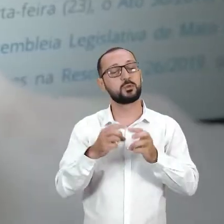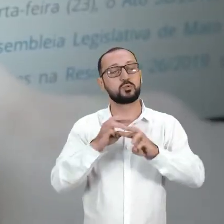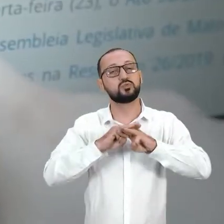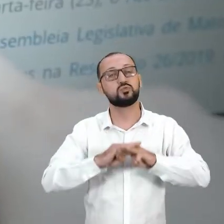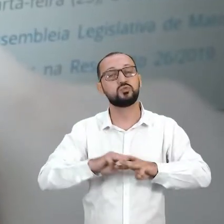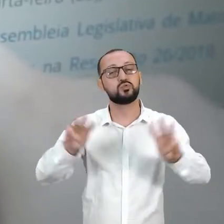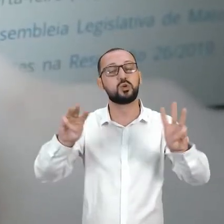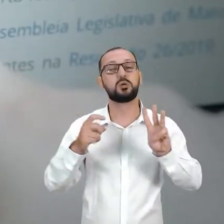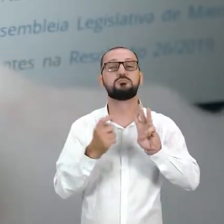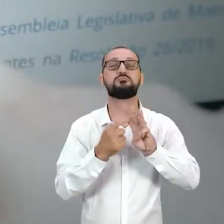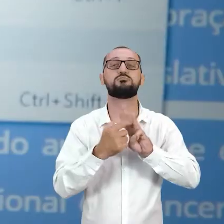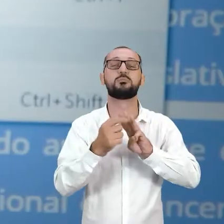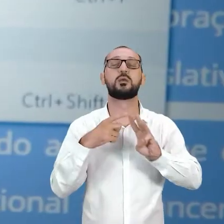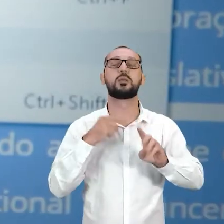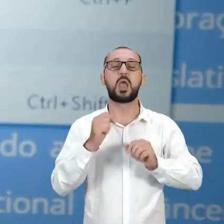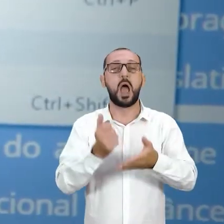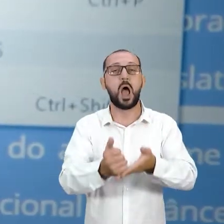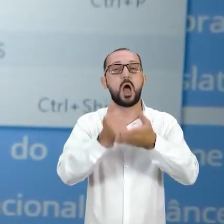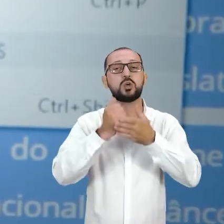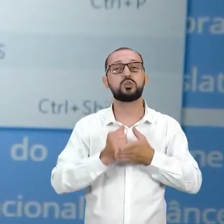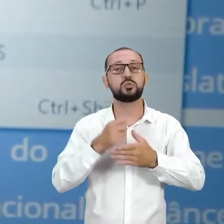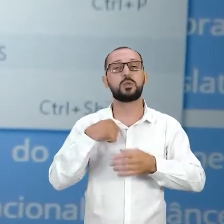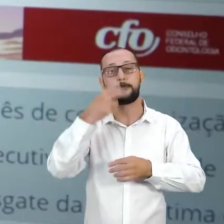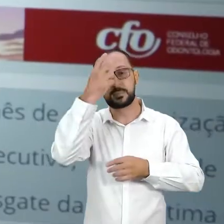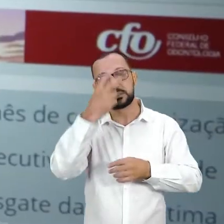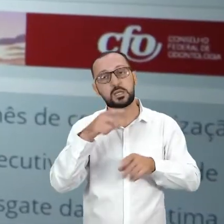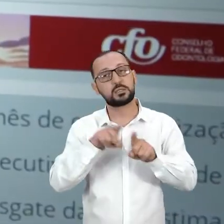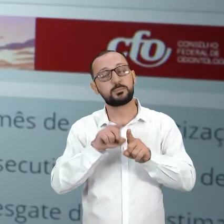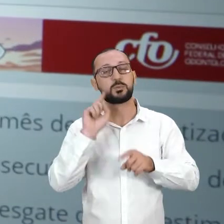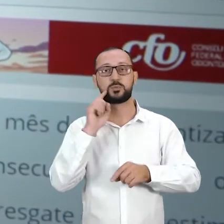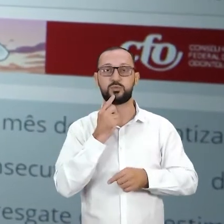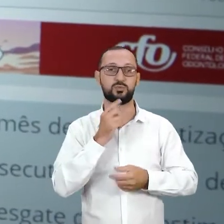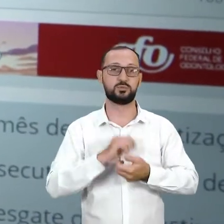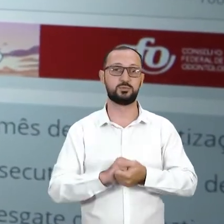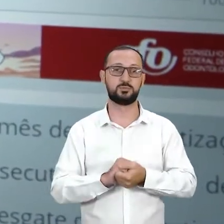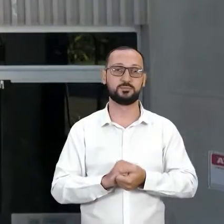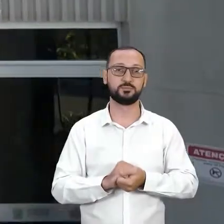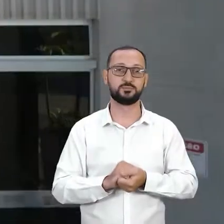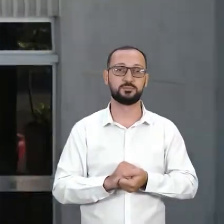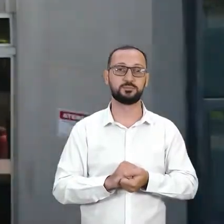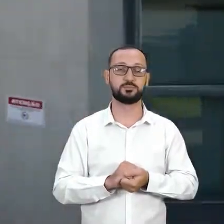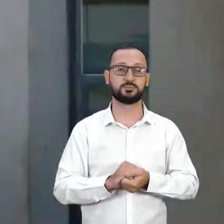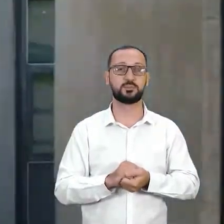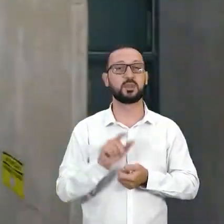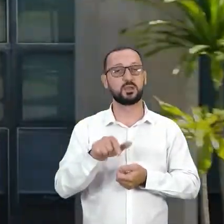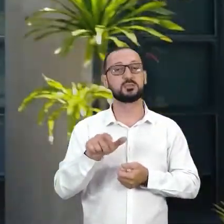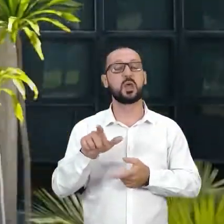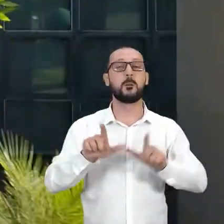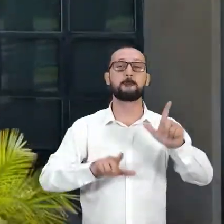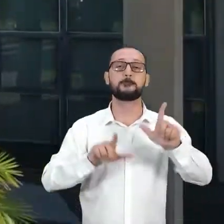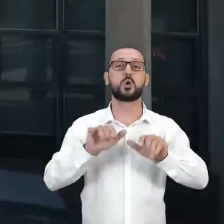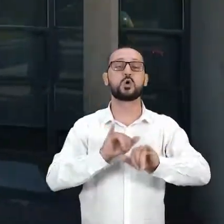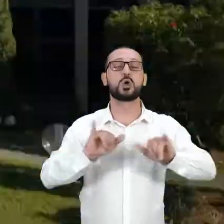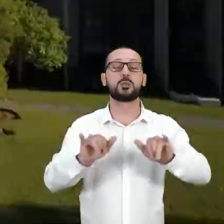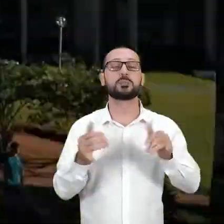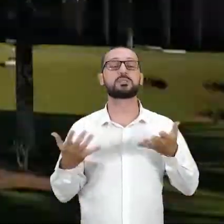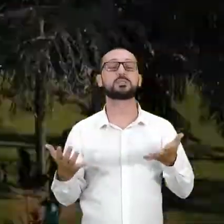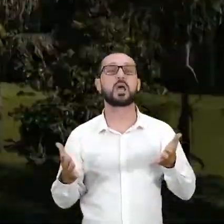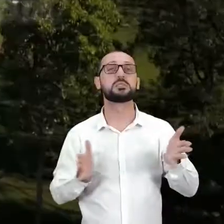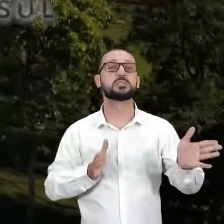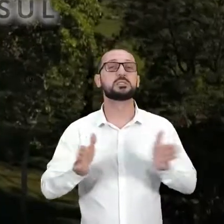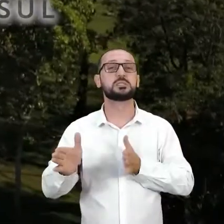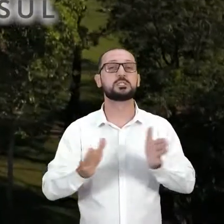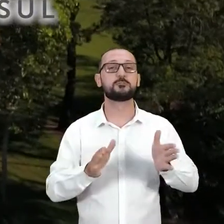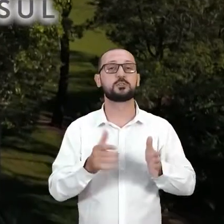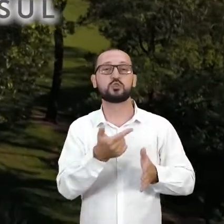oferece recursos que otimizam a navegação para os cegos e surdos. Esse é o programa Lemes Acessível,